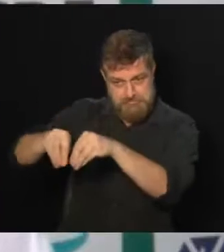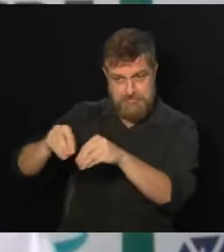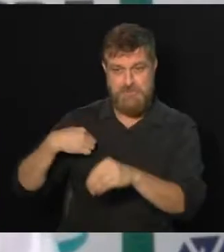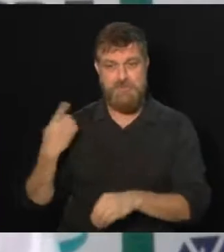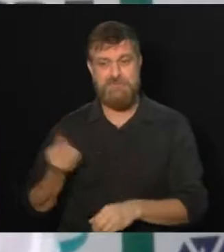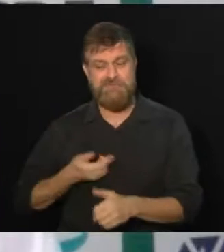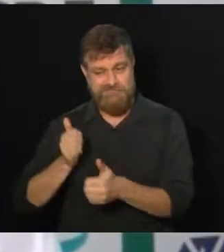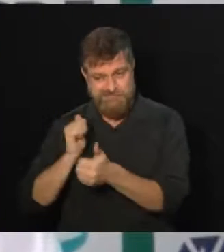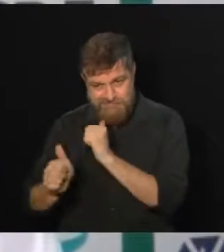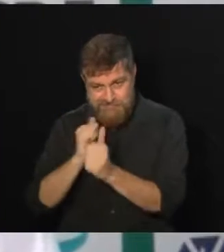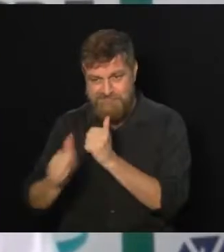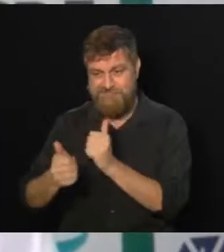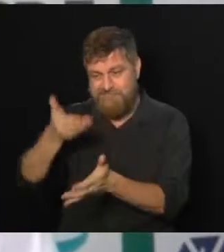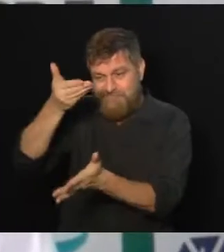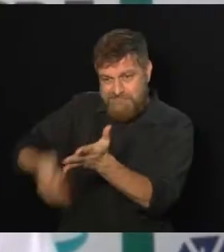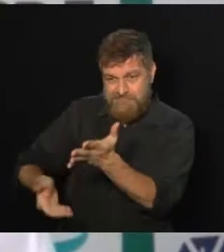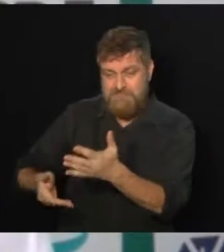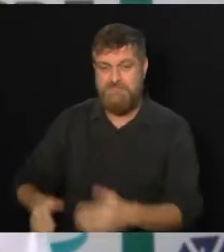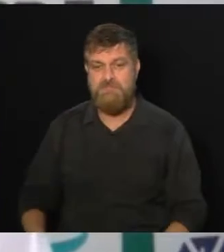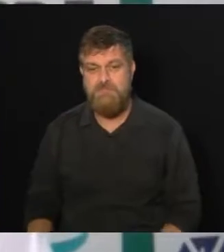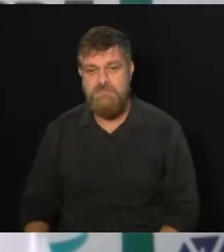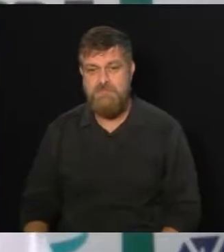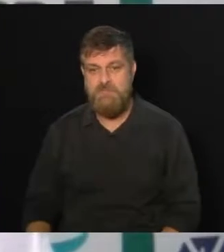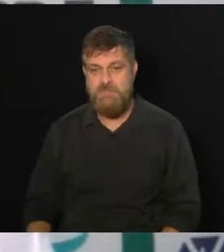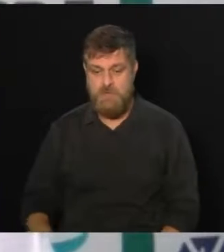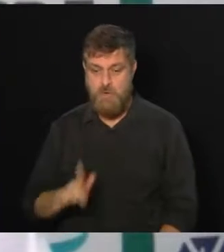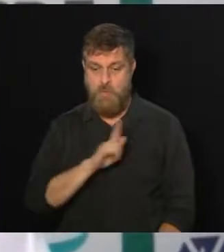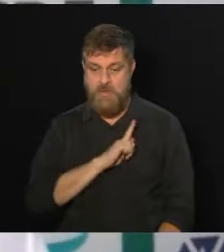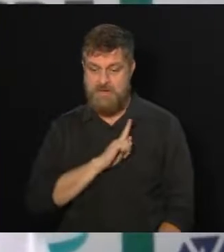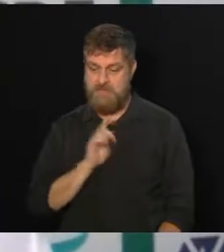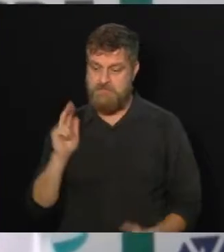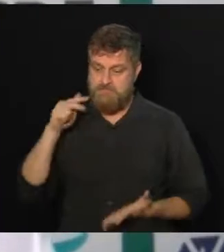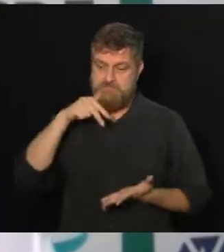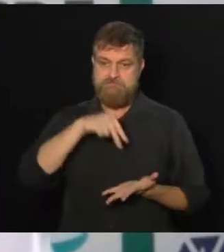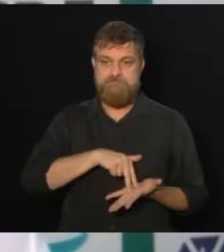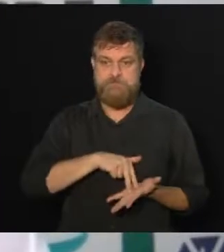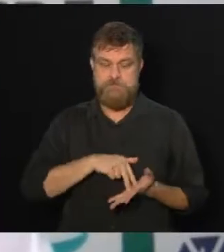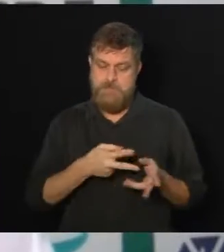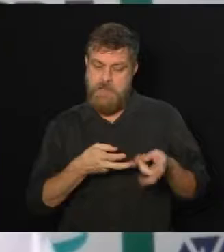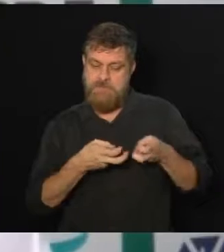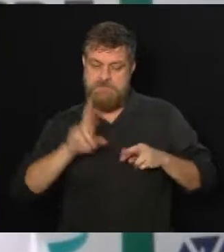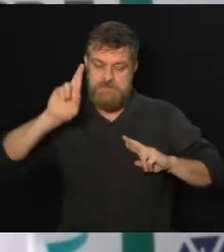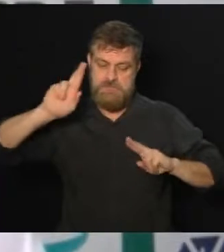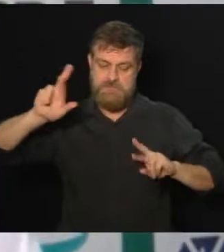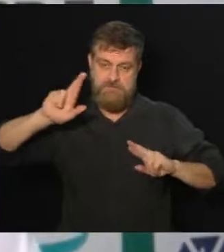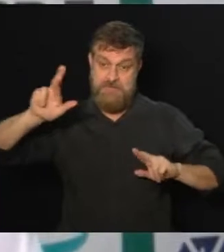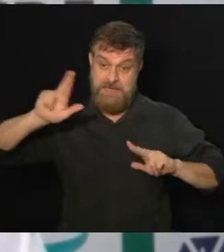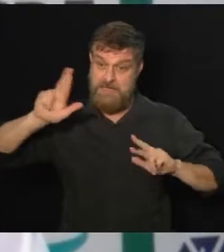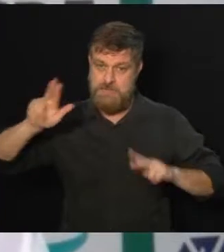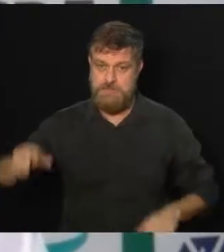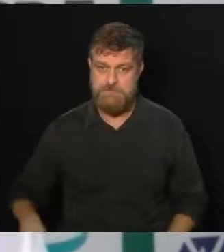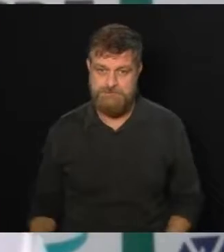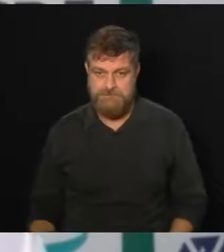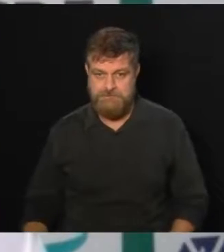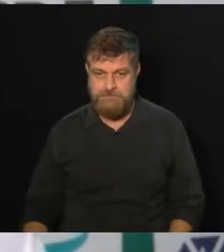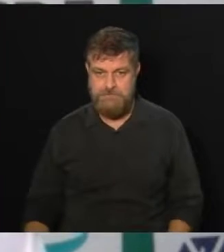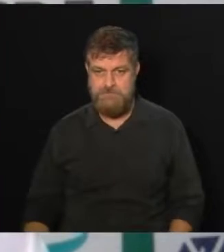atletas. E quando eu cheguei aqui, eu vi que isso não tem nada a ver o que aconteceu lá.